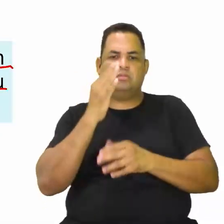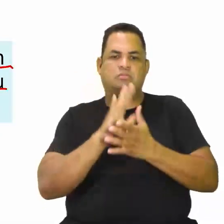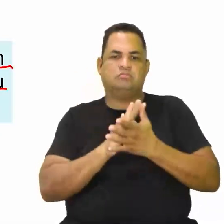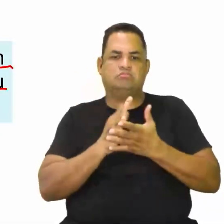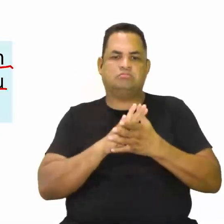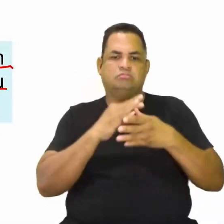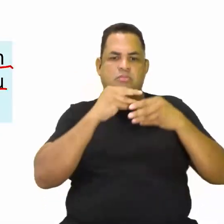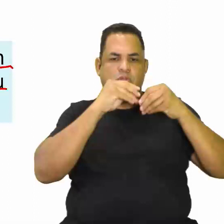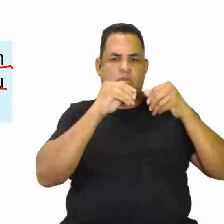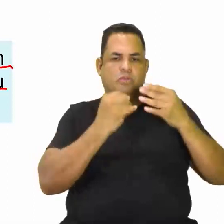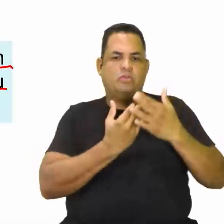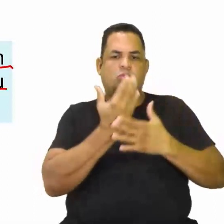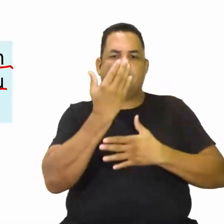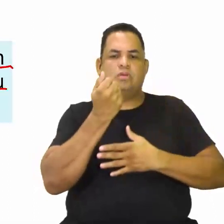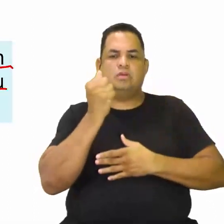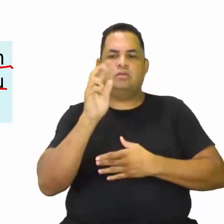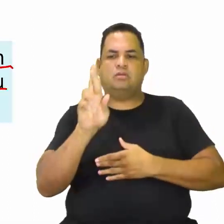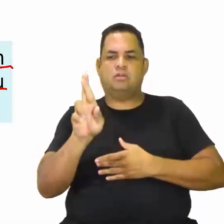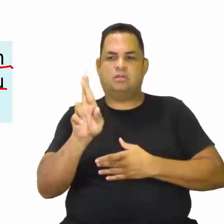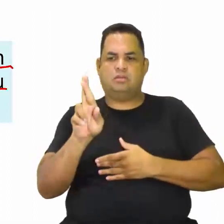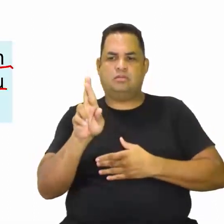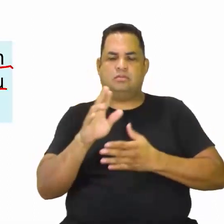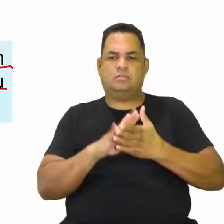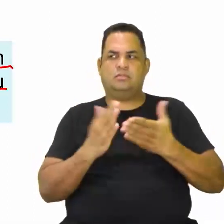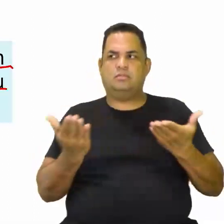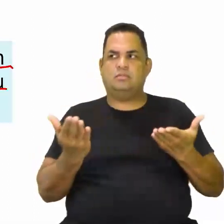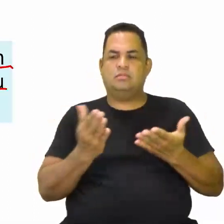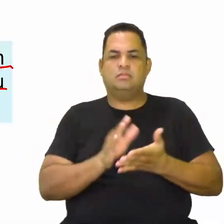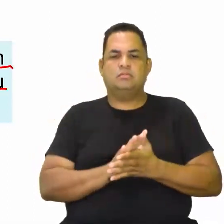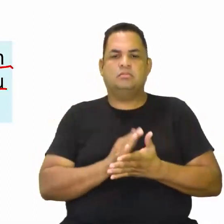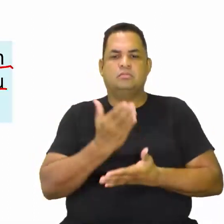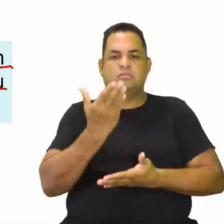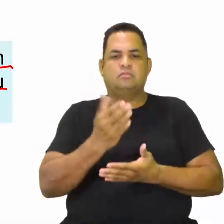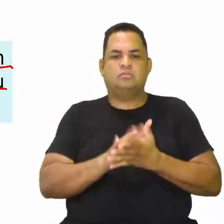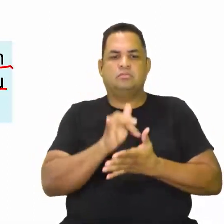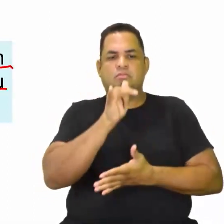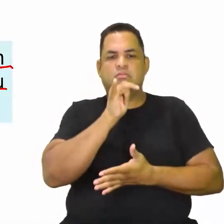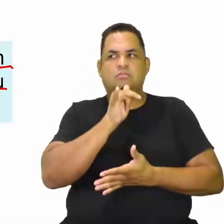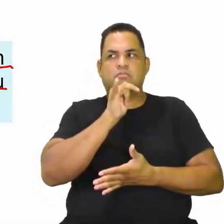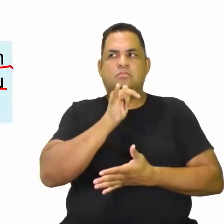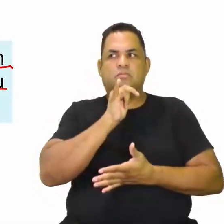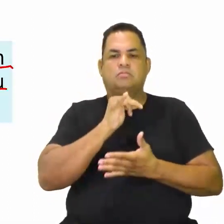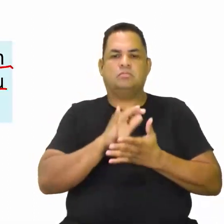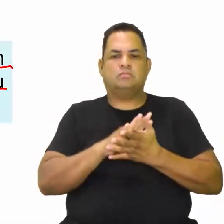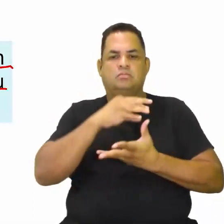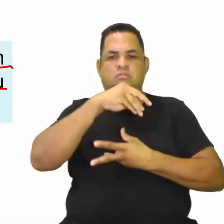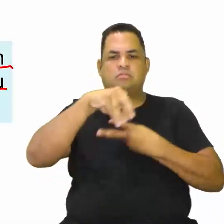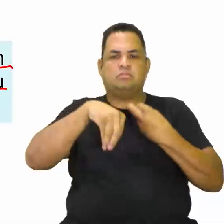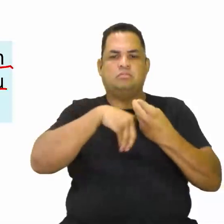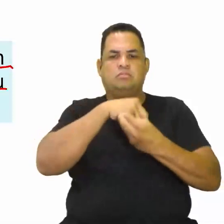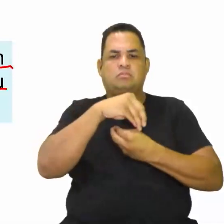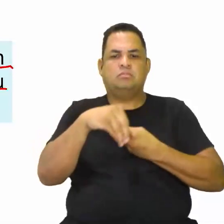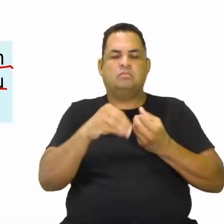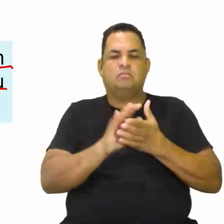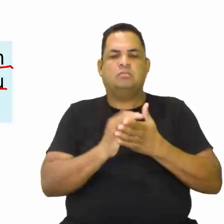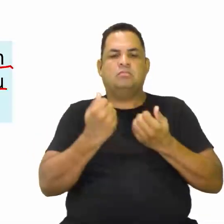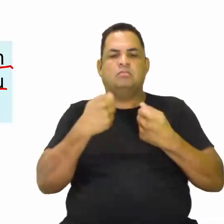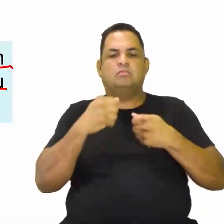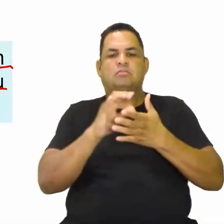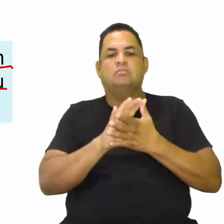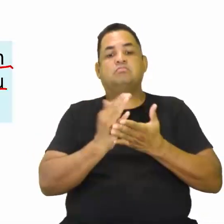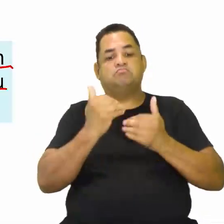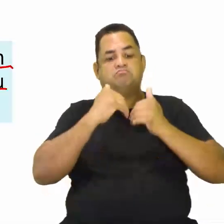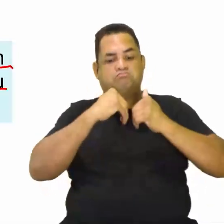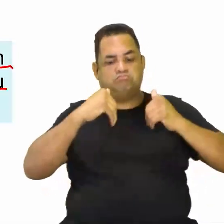sendo a poeira e o ar, né? Então, isso aqui são exemplos de misturas que podem ser